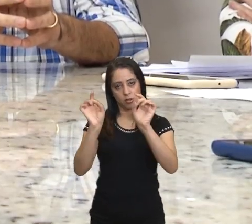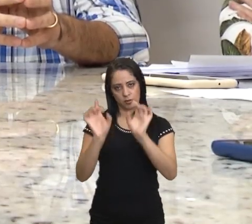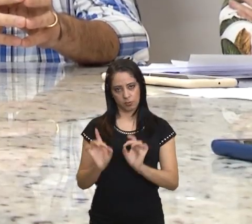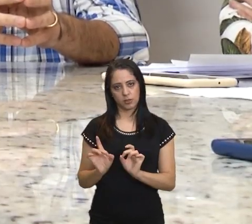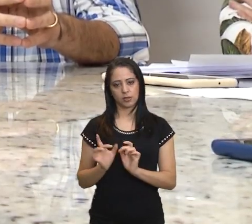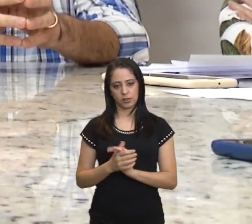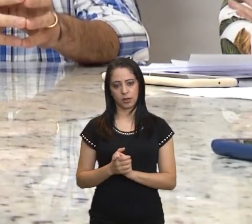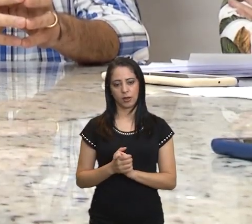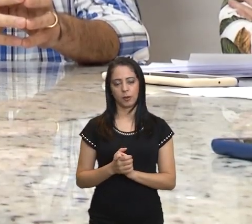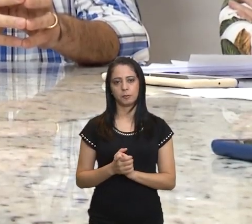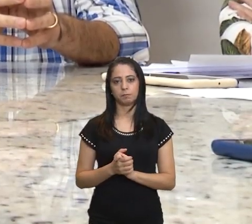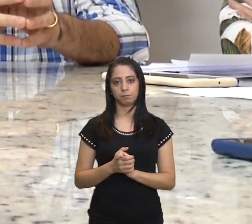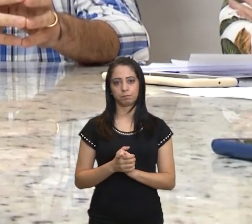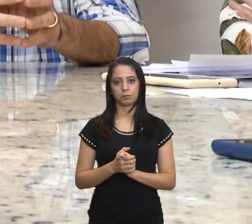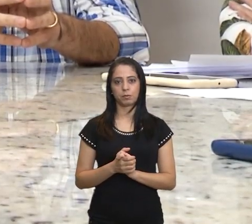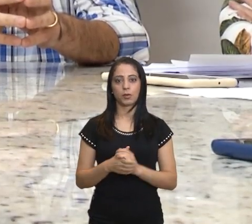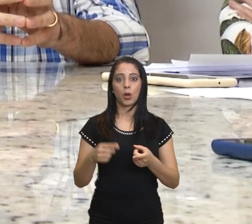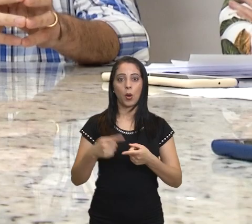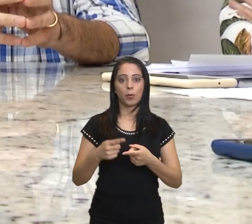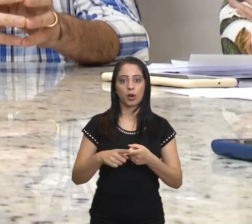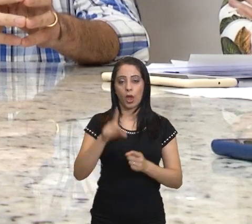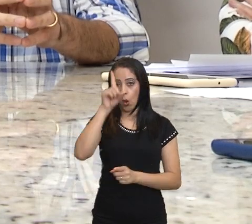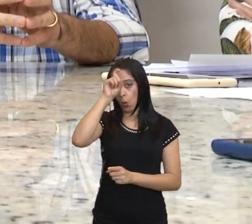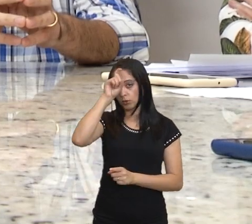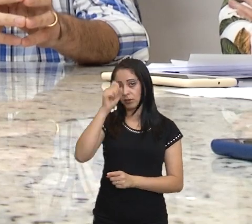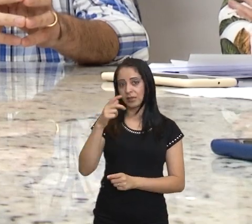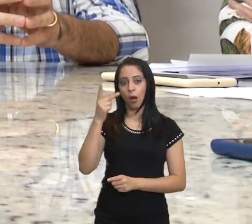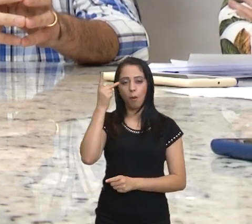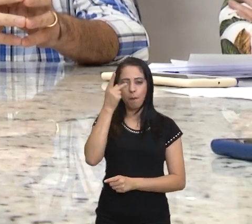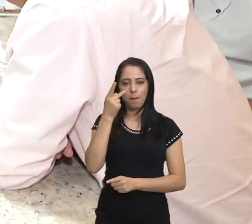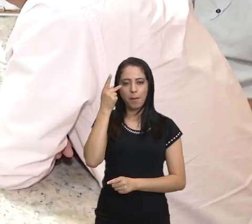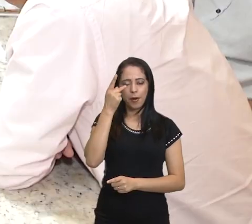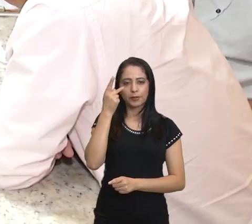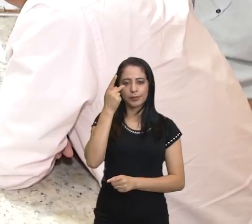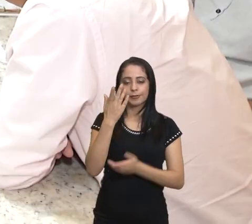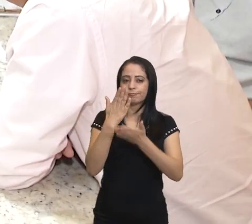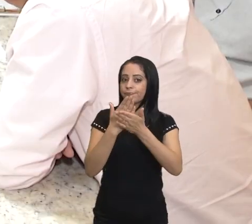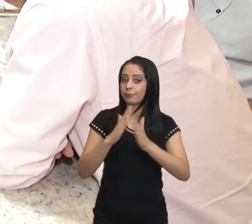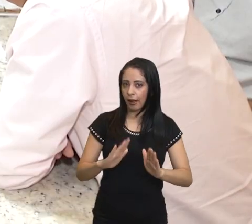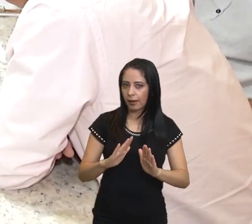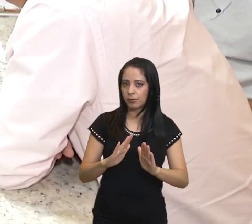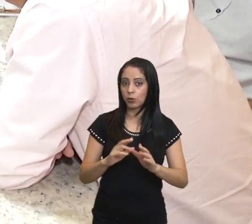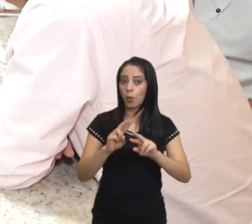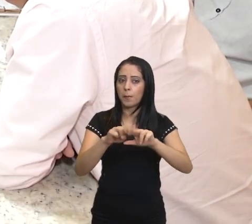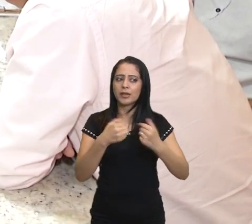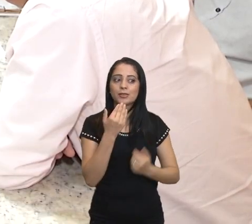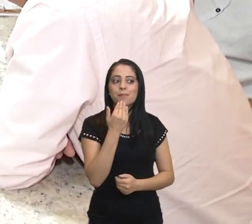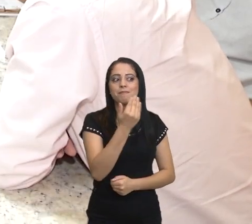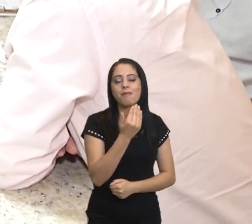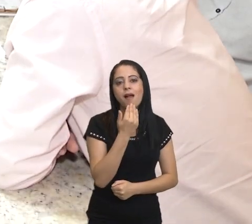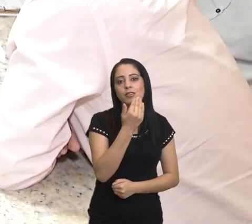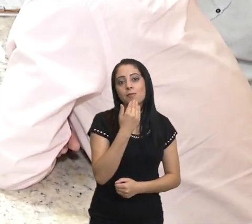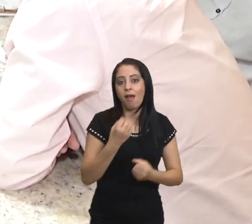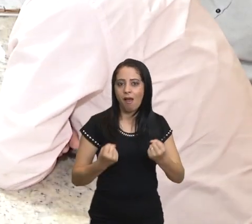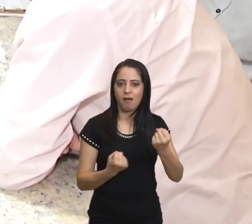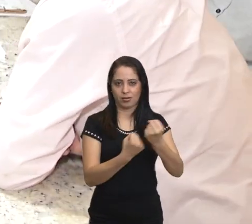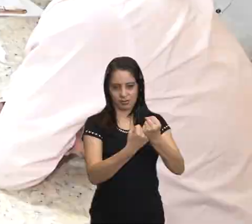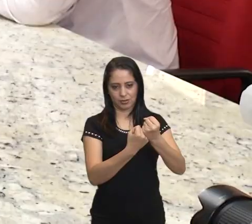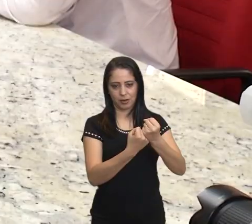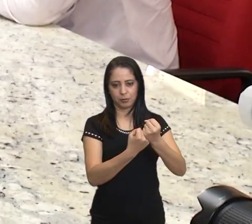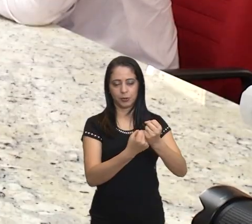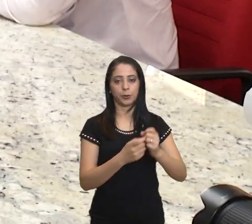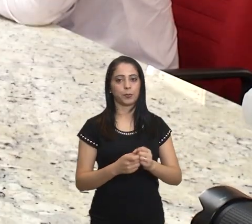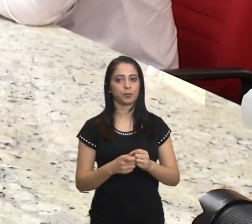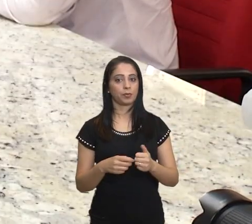com deficiência, realizado na cidade pelo Hospital Provisão. Este foi o assunto apontado na primeira reunião